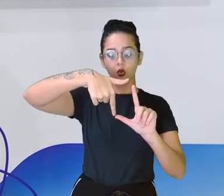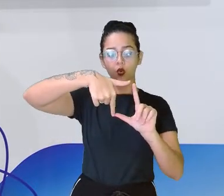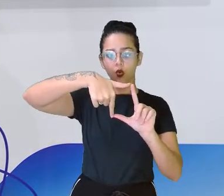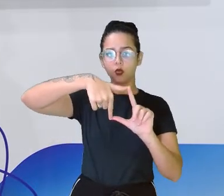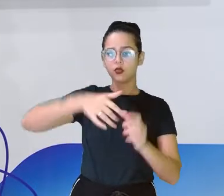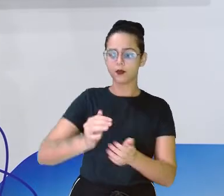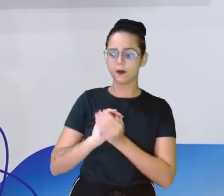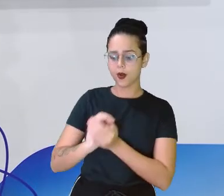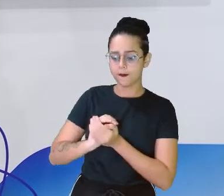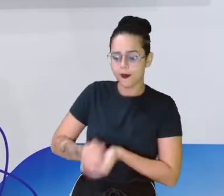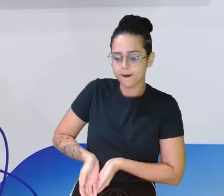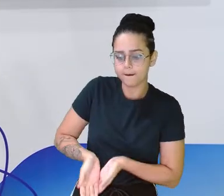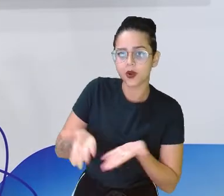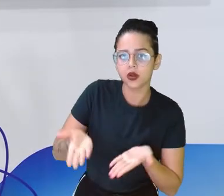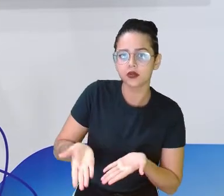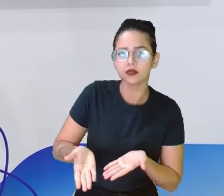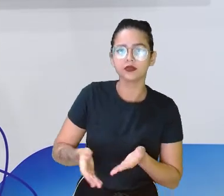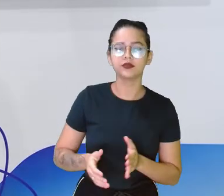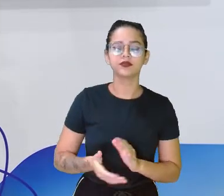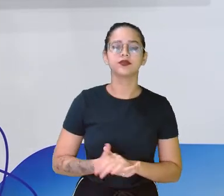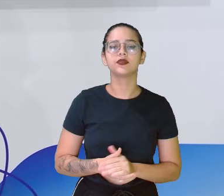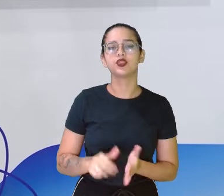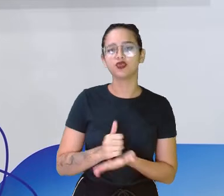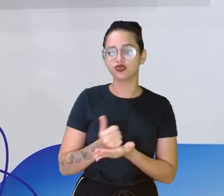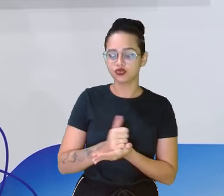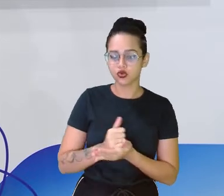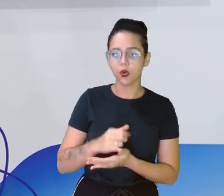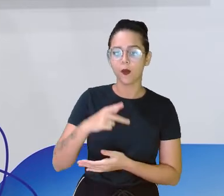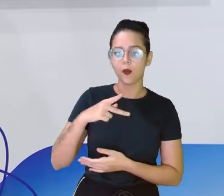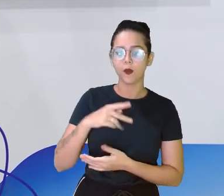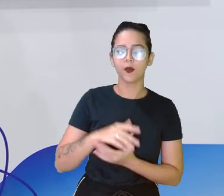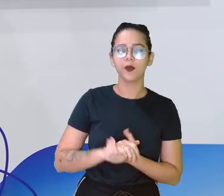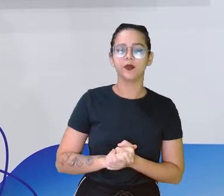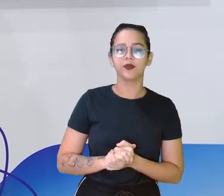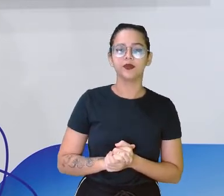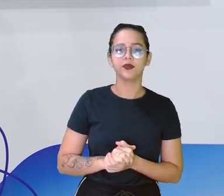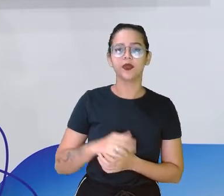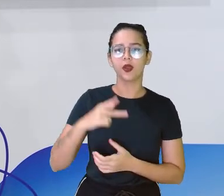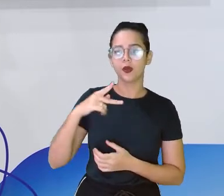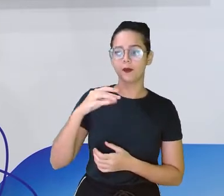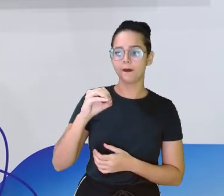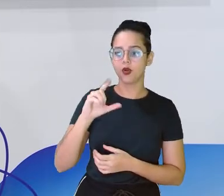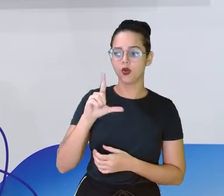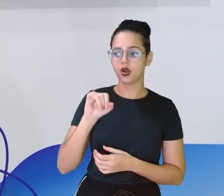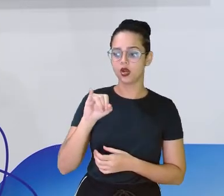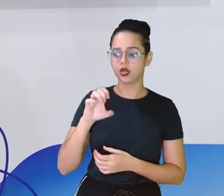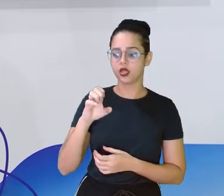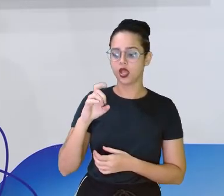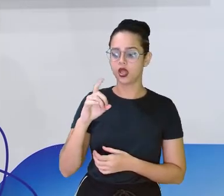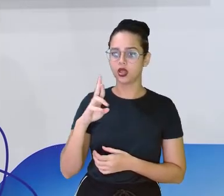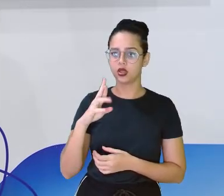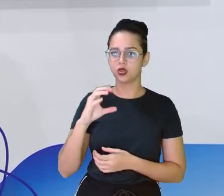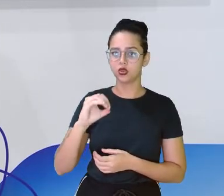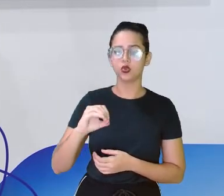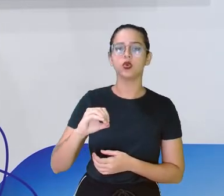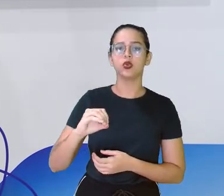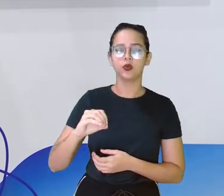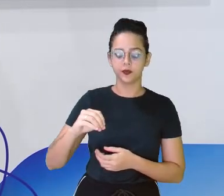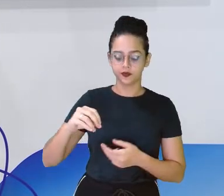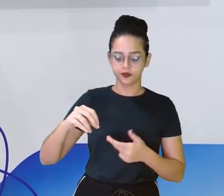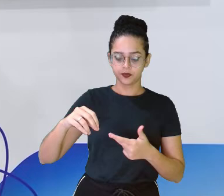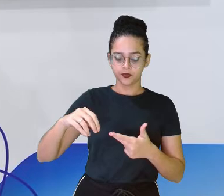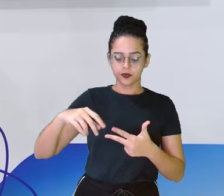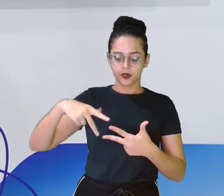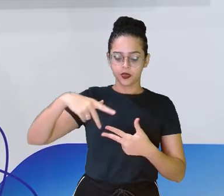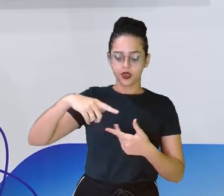de tabuleiro, por exemplo. Poliedro, cubo, beleza? E claro, cada poliedro tem a